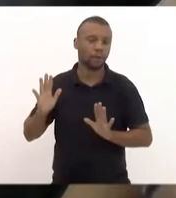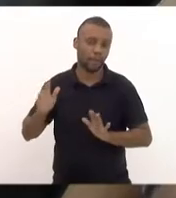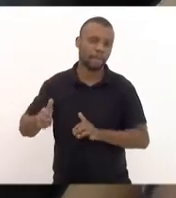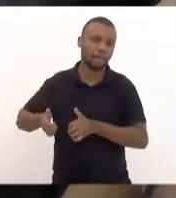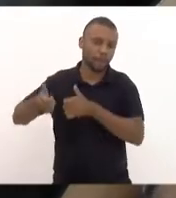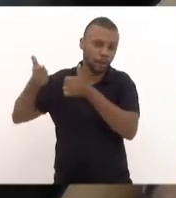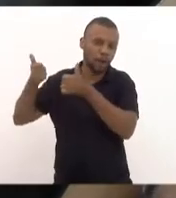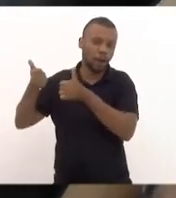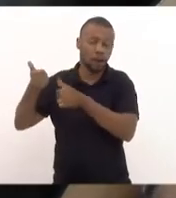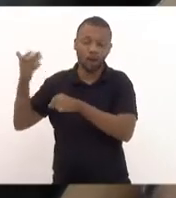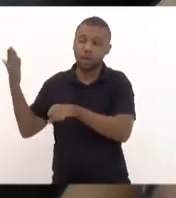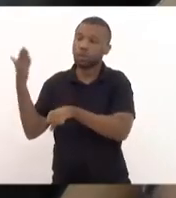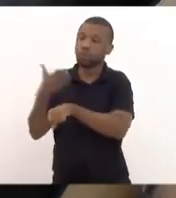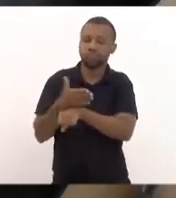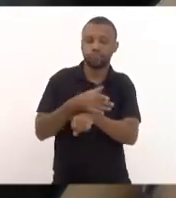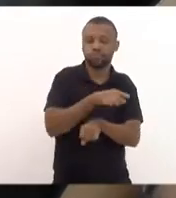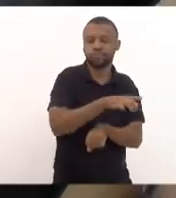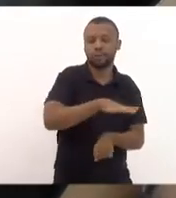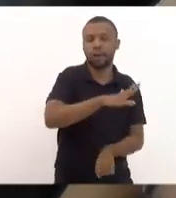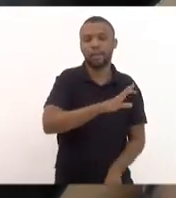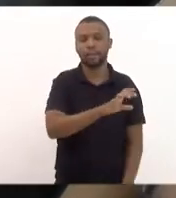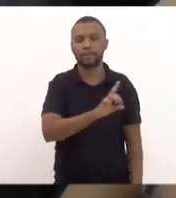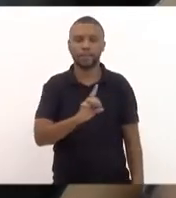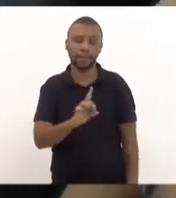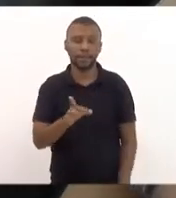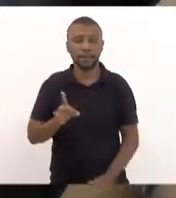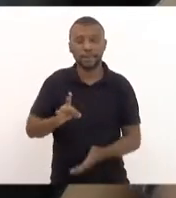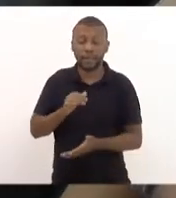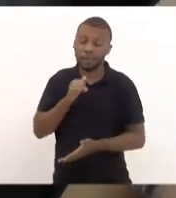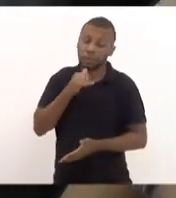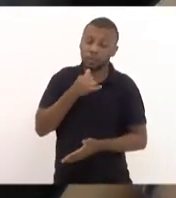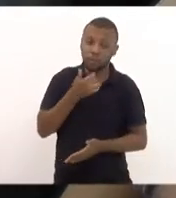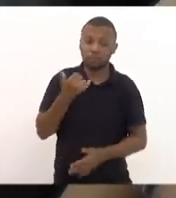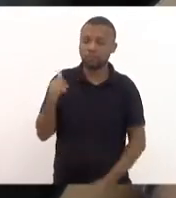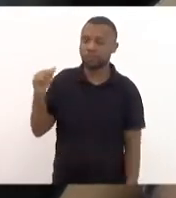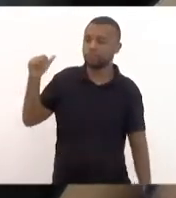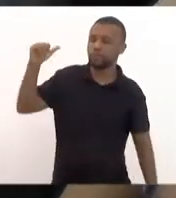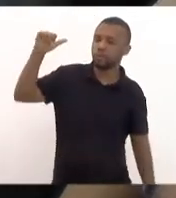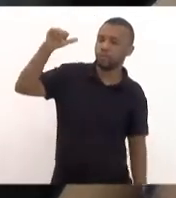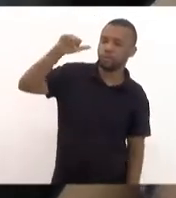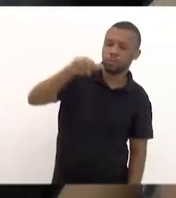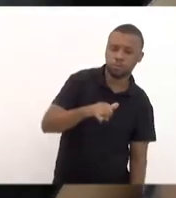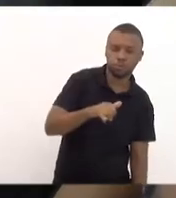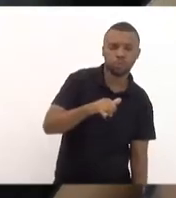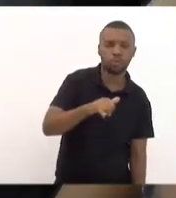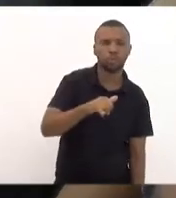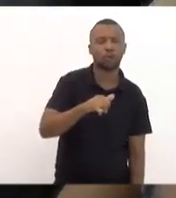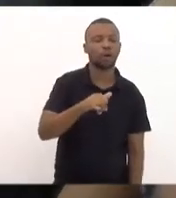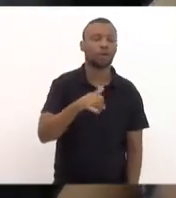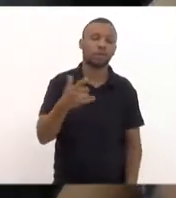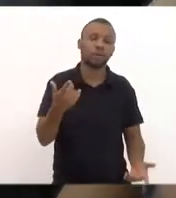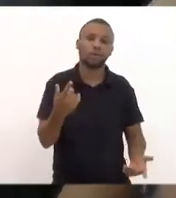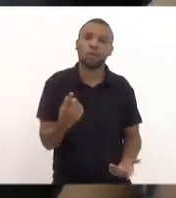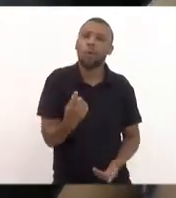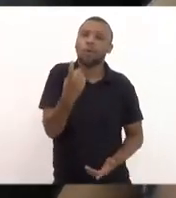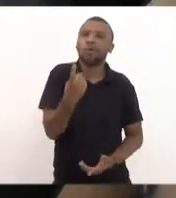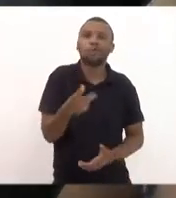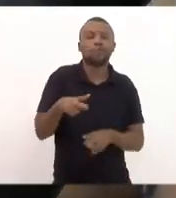dizer, é a mesma coisa quando, infelizmente, cai um avião, né? Geralmente não é o único motivo. E também para a gente